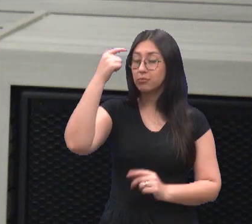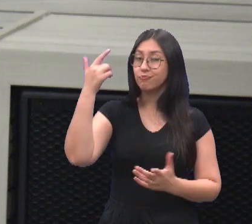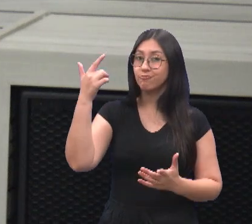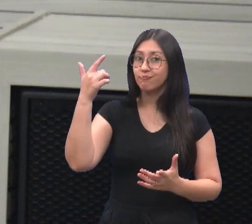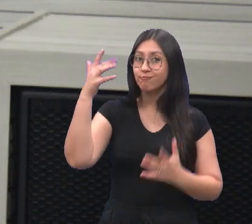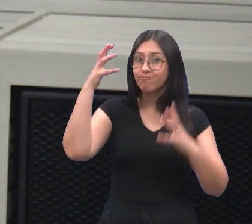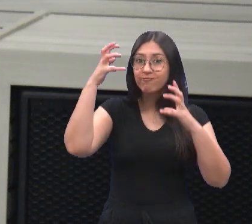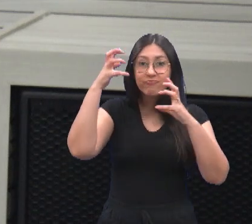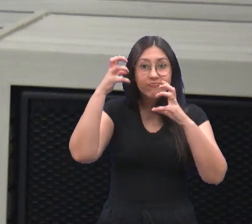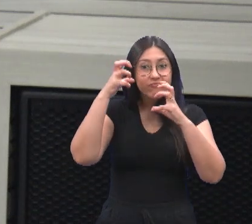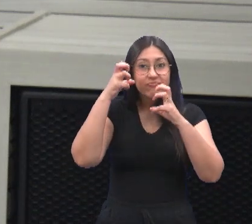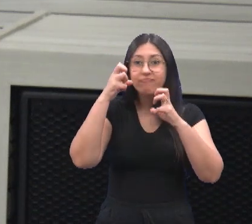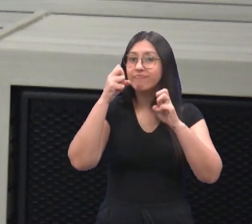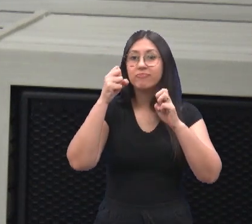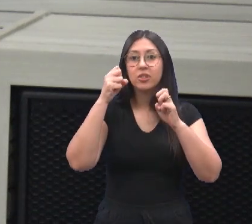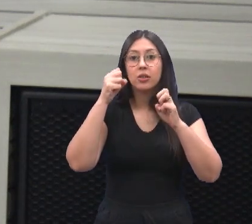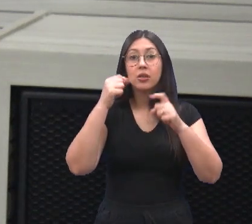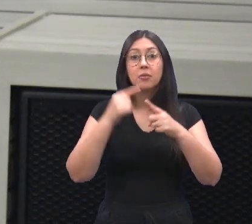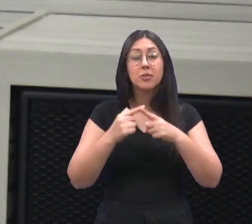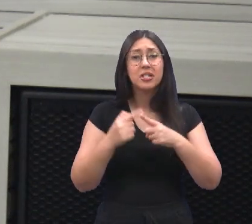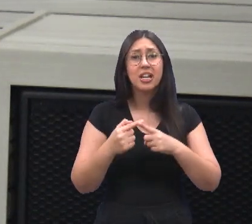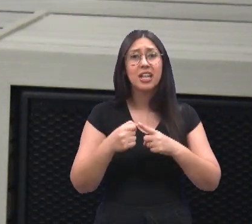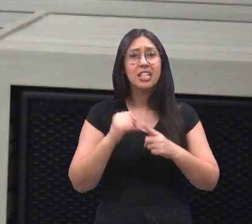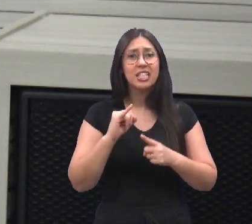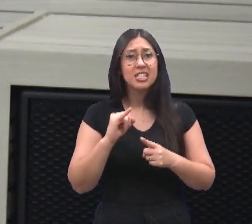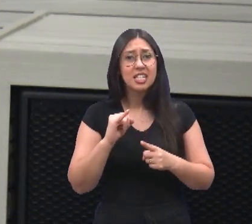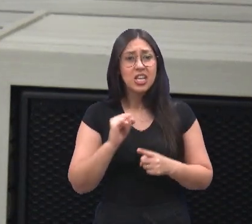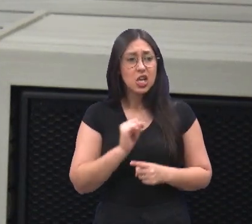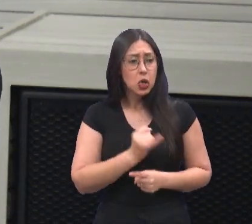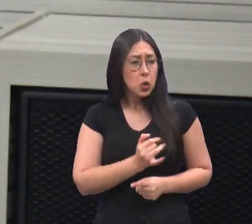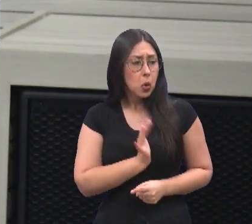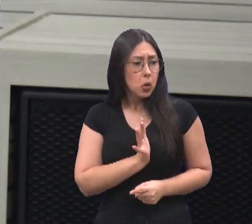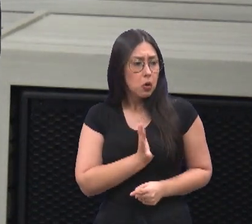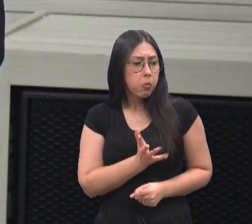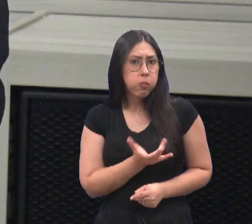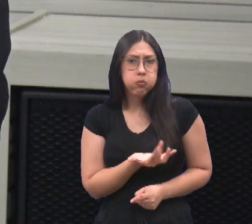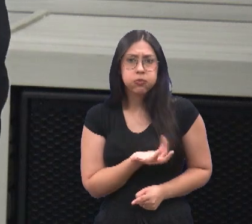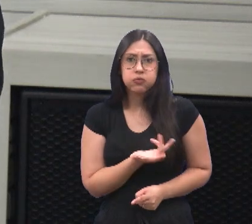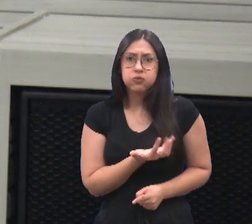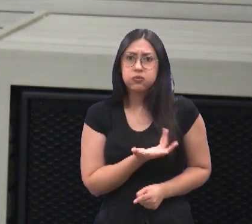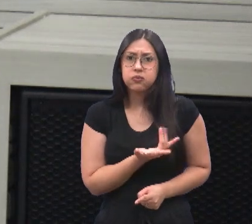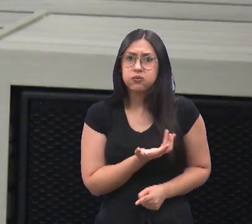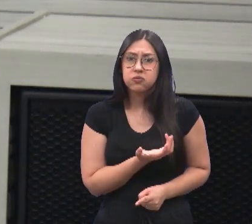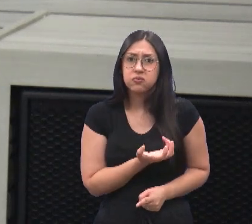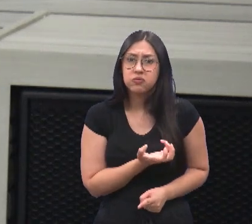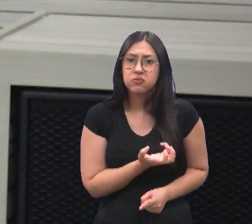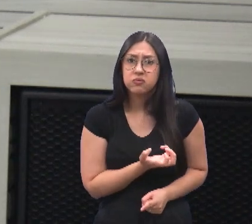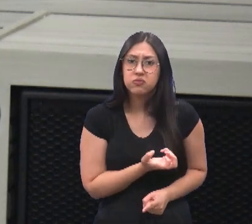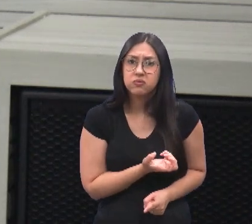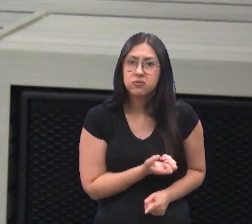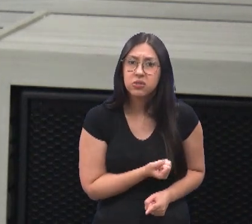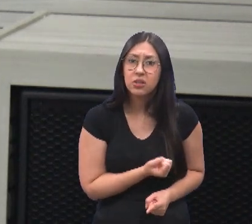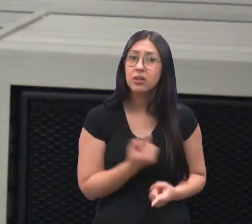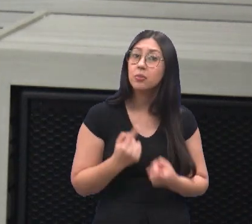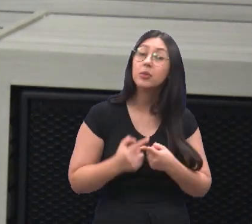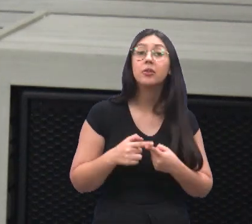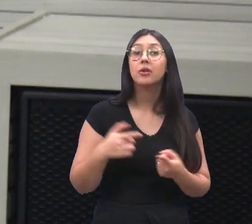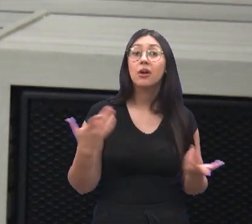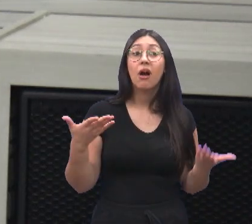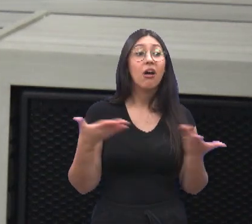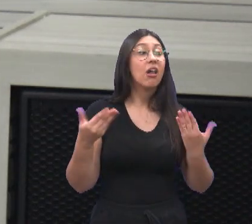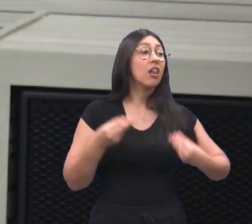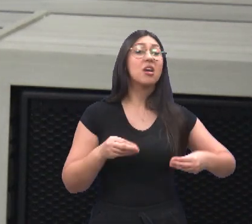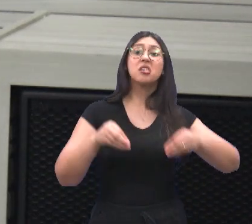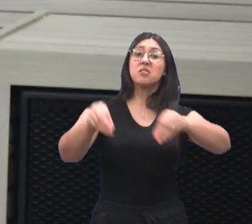gente esfria o que está quente aqui, nós estamos fervendo nesse desejo, que simplesmente foi empurrado para frente por